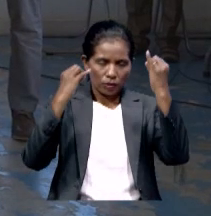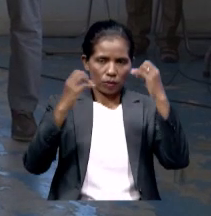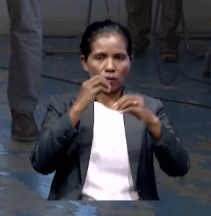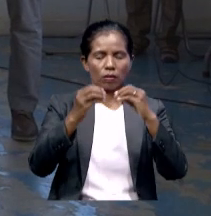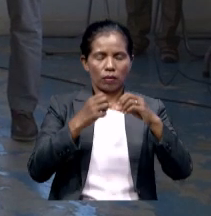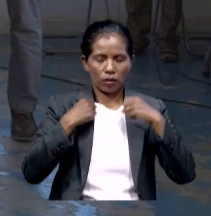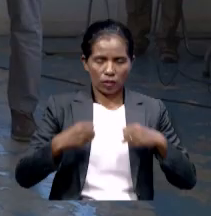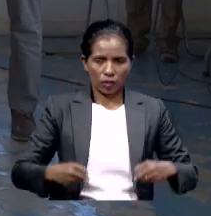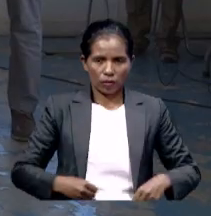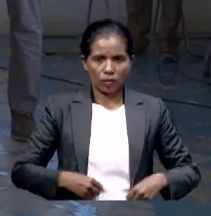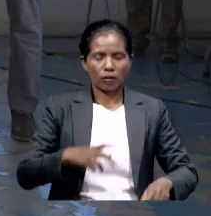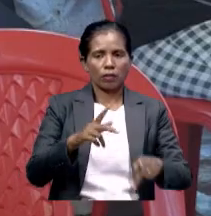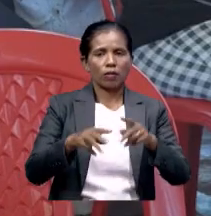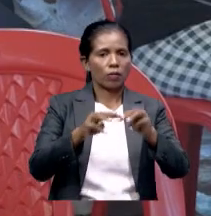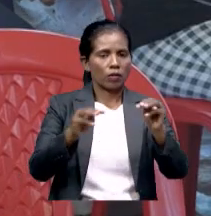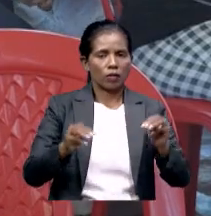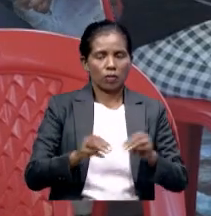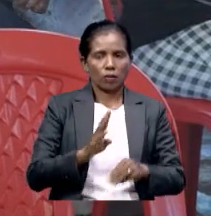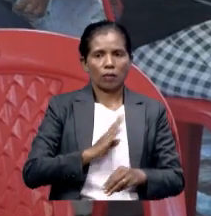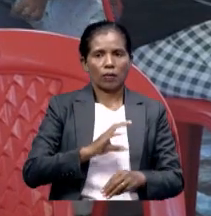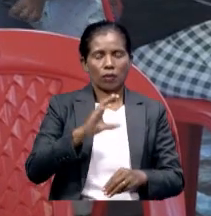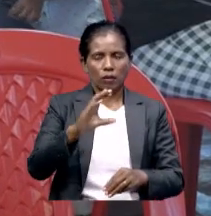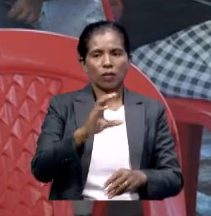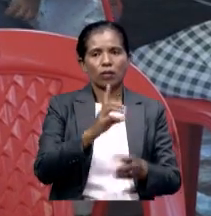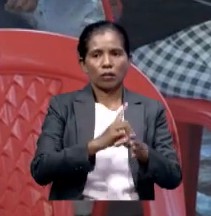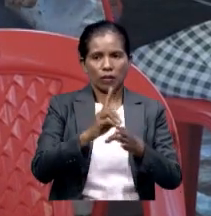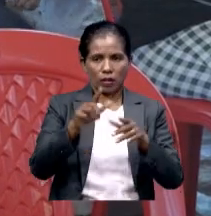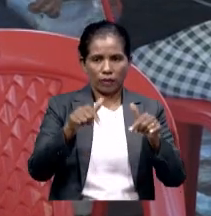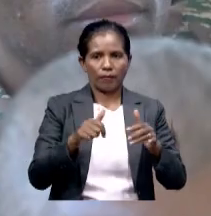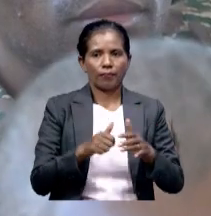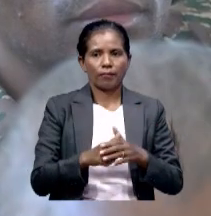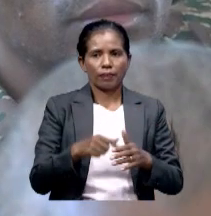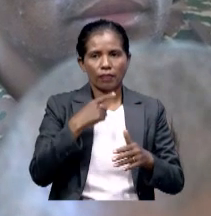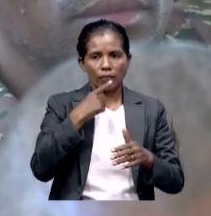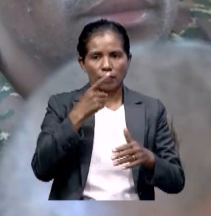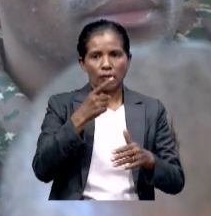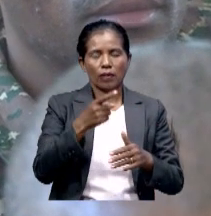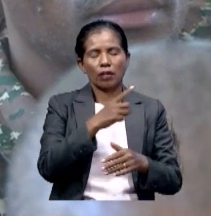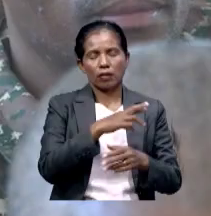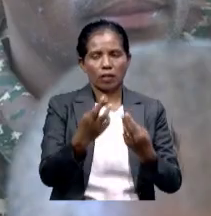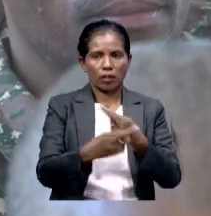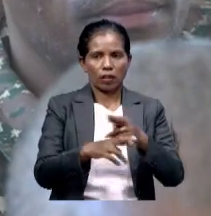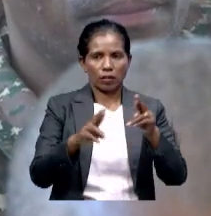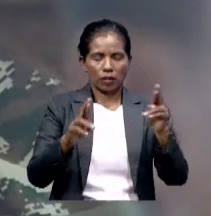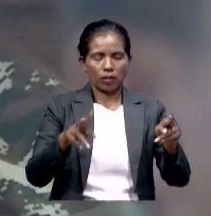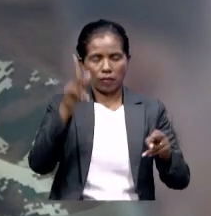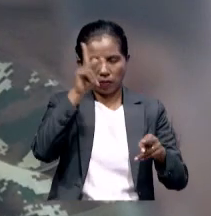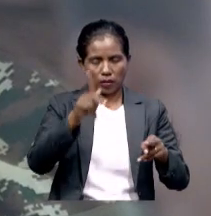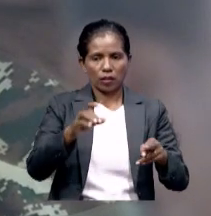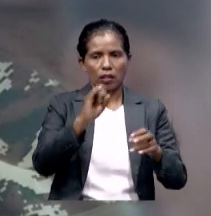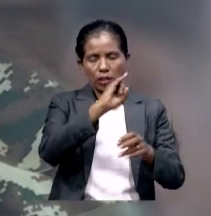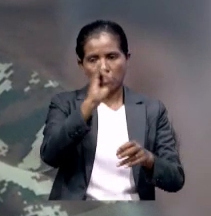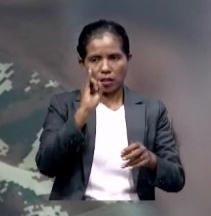ba componente terrestre e município Bocau semana nem. Tenente coronel ne afirma resultado pesquisa ca exame médico